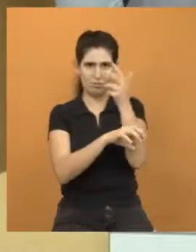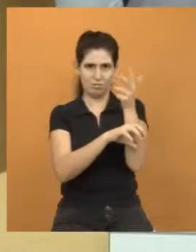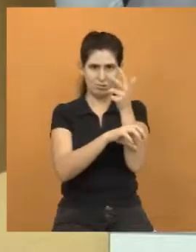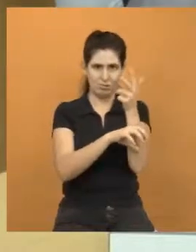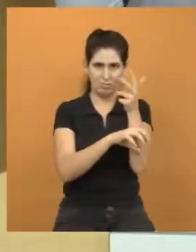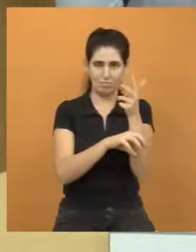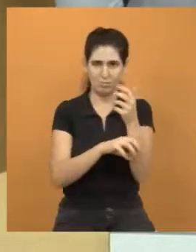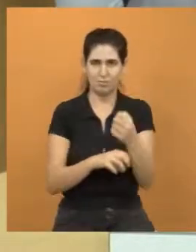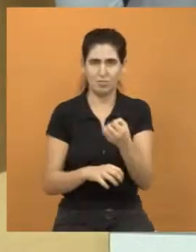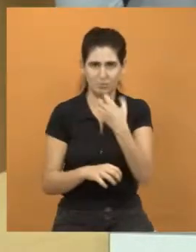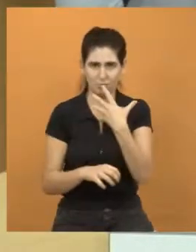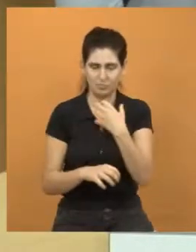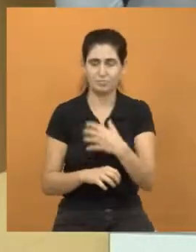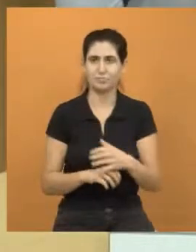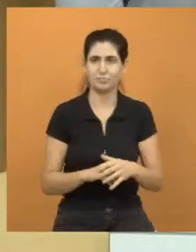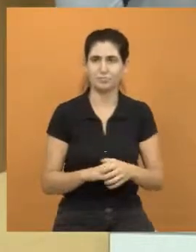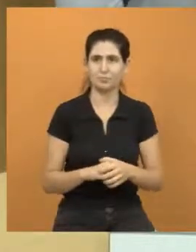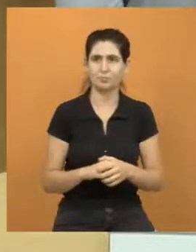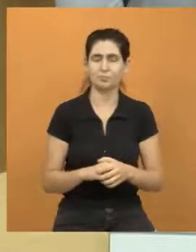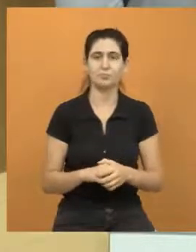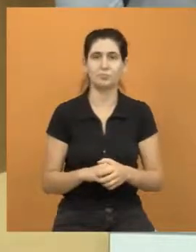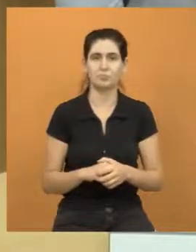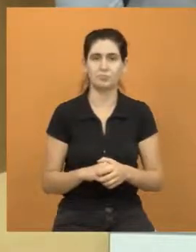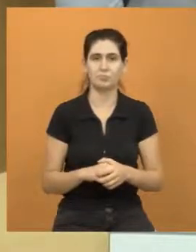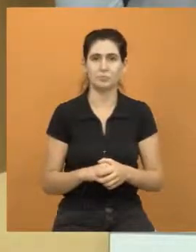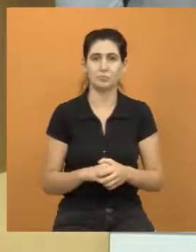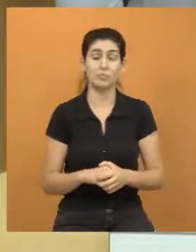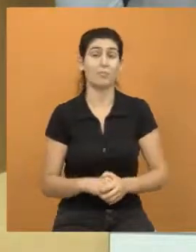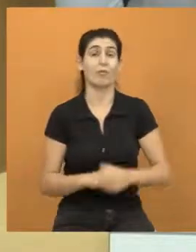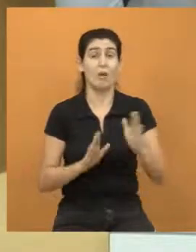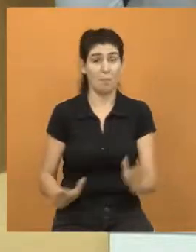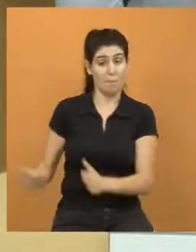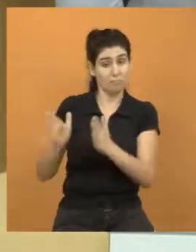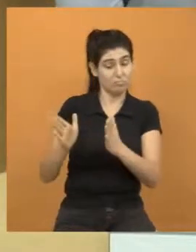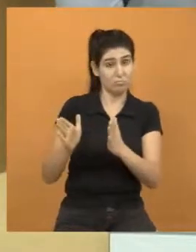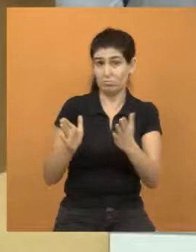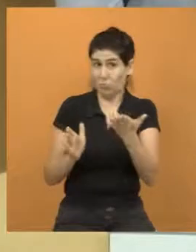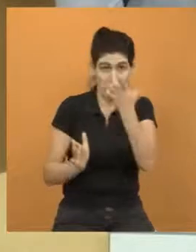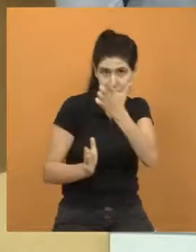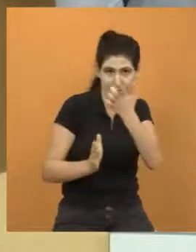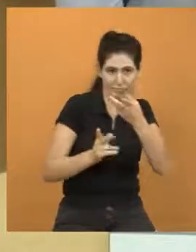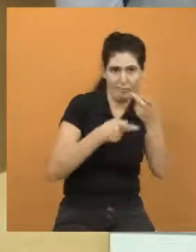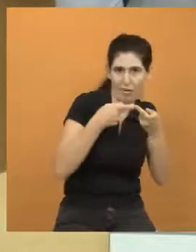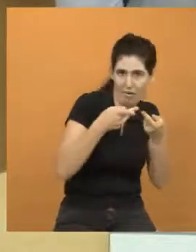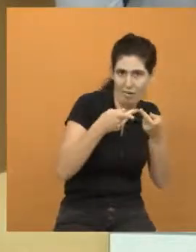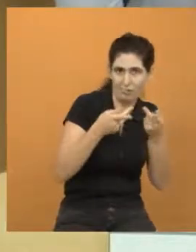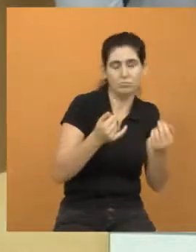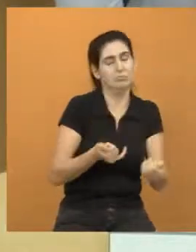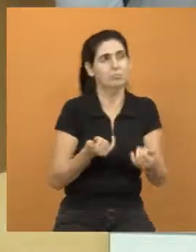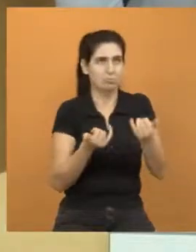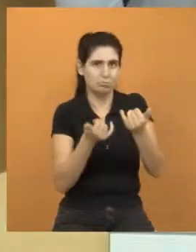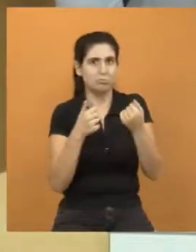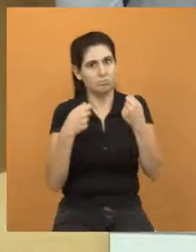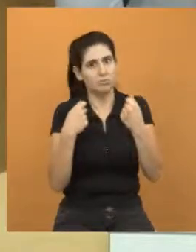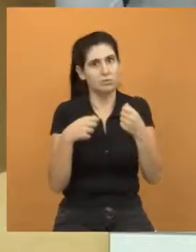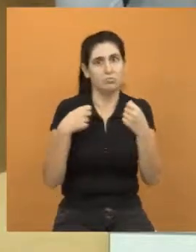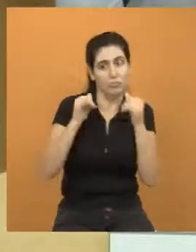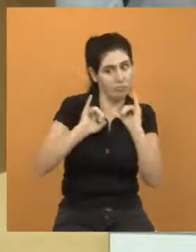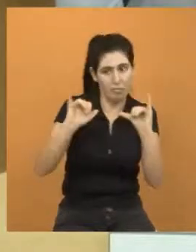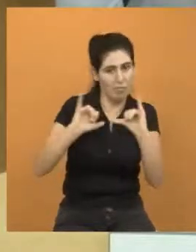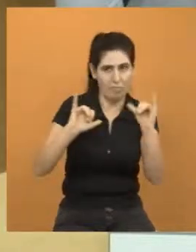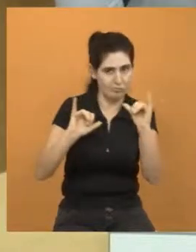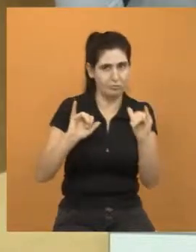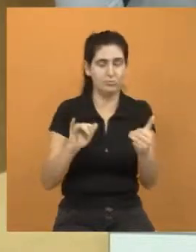Obrigado. Não dá para começar se a gente não comentar sobre a paralisação dos caminhoneiros,